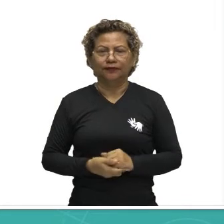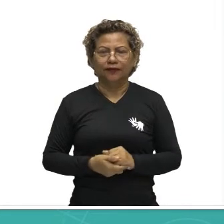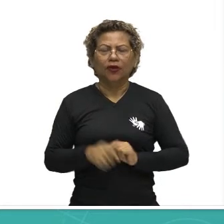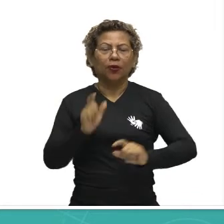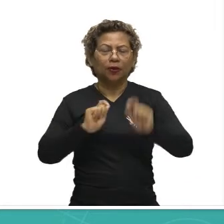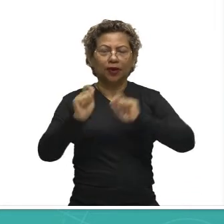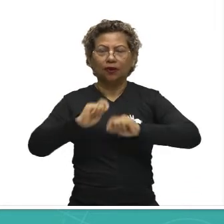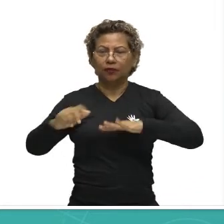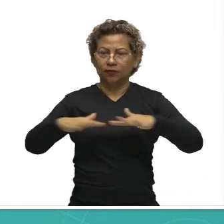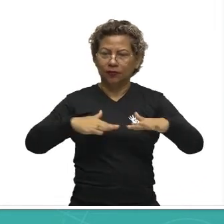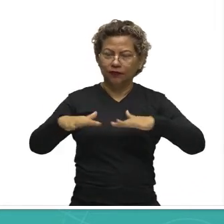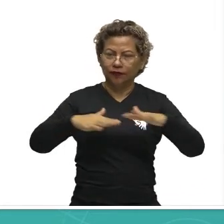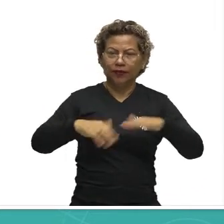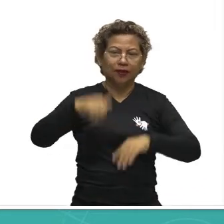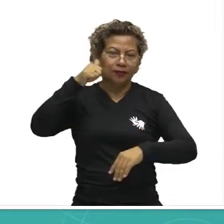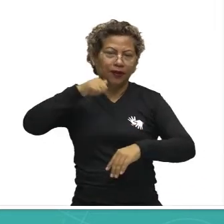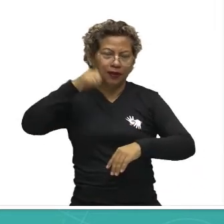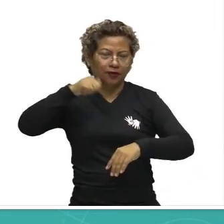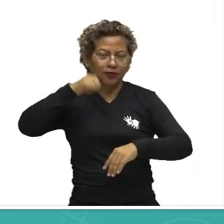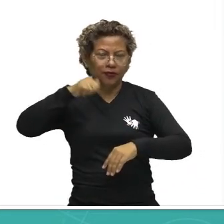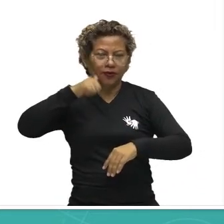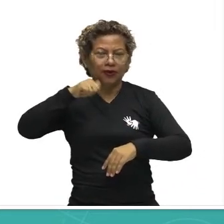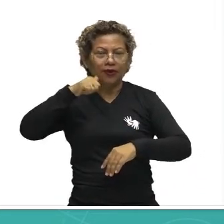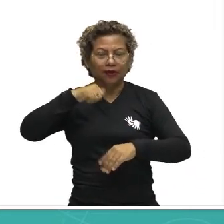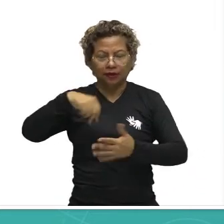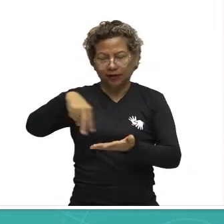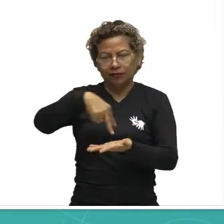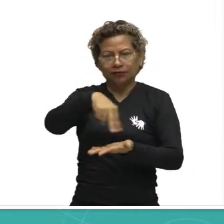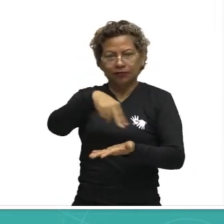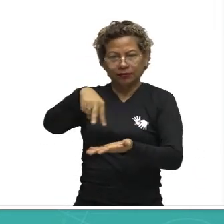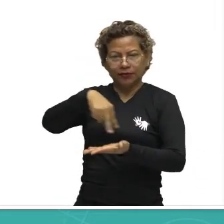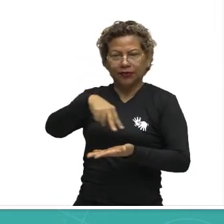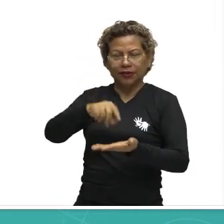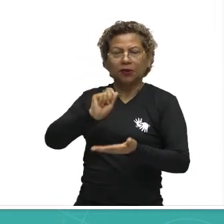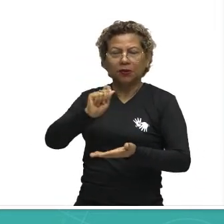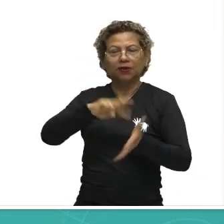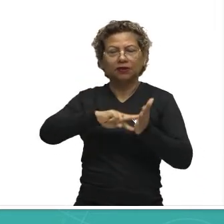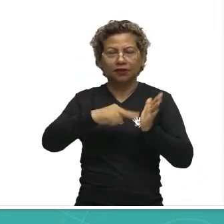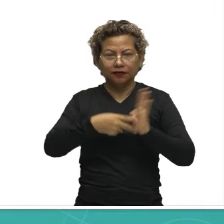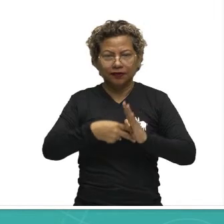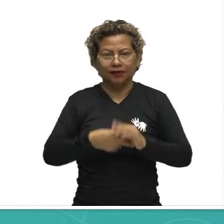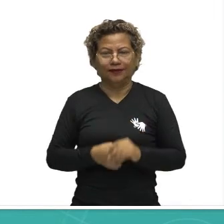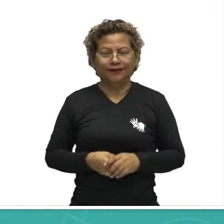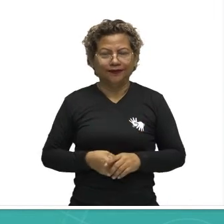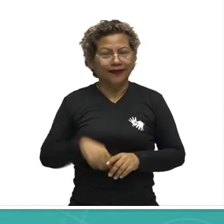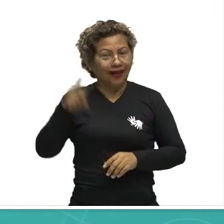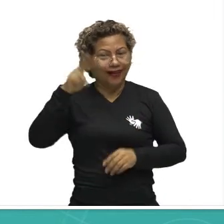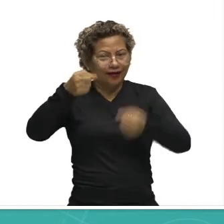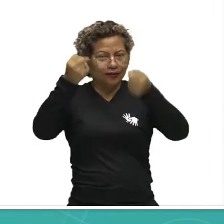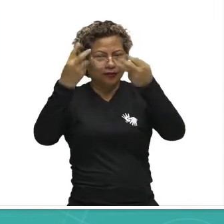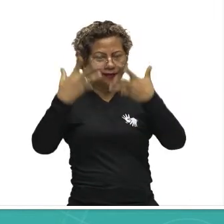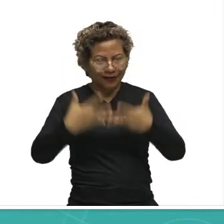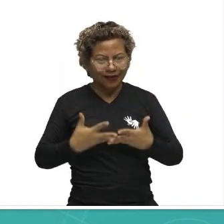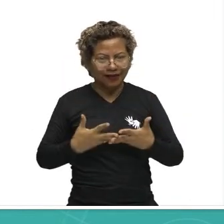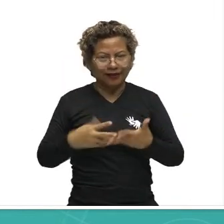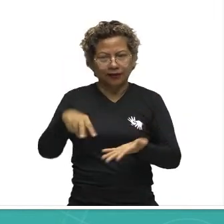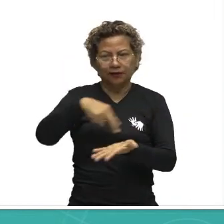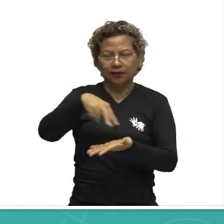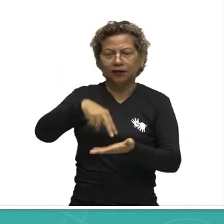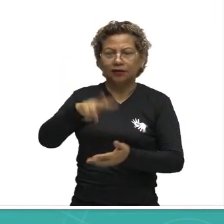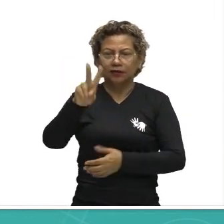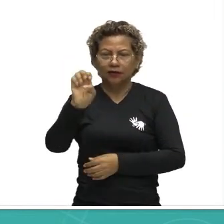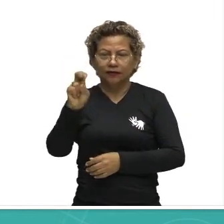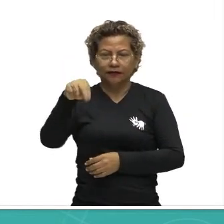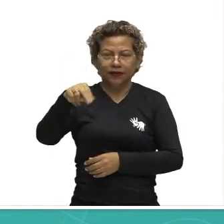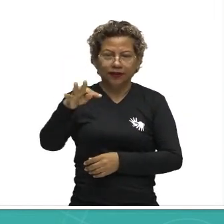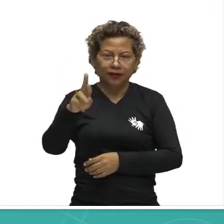movimentos realizados pelas bailarinas as bailarinas representam? Nós estamos falando de quê? Da dança do ventre. E nós queremos